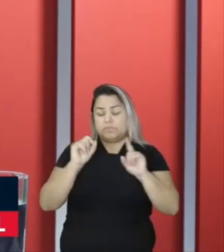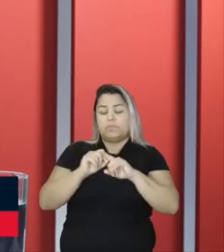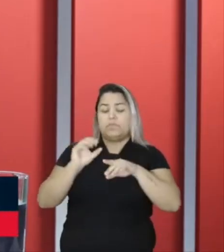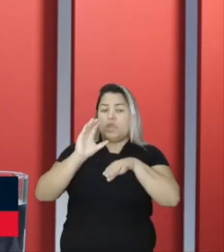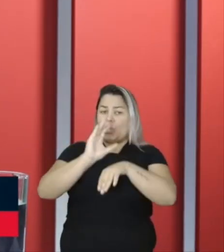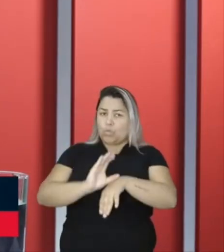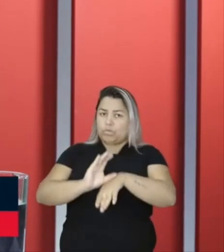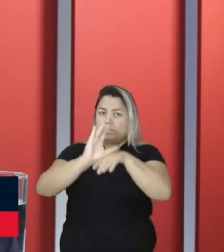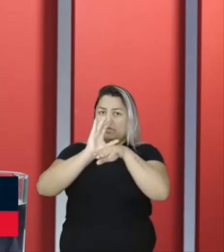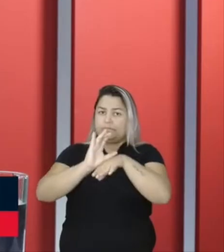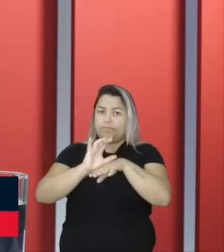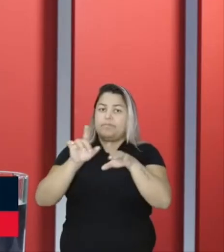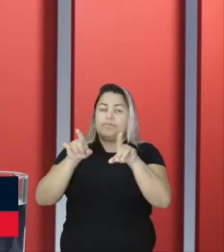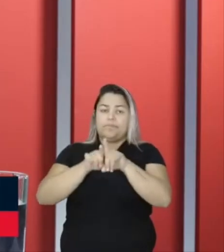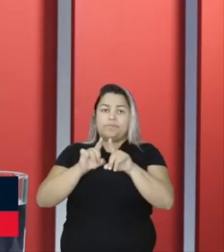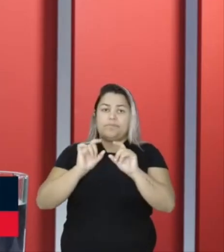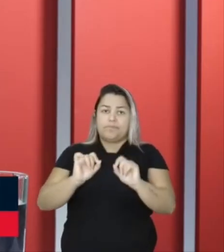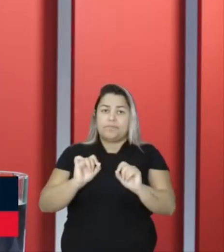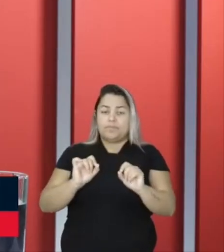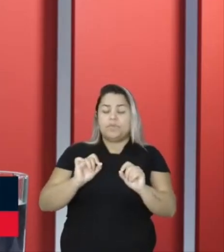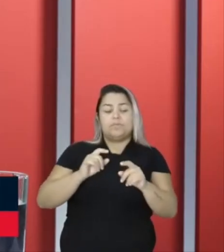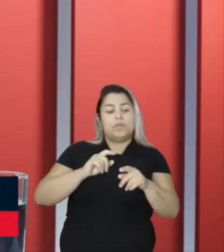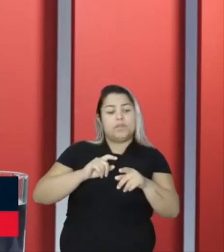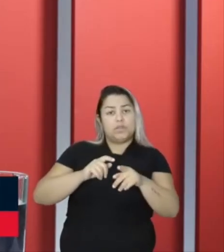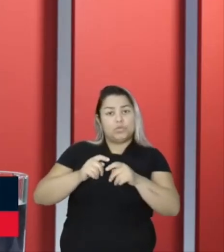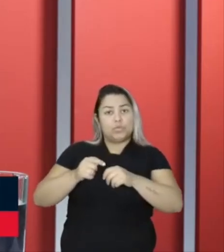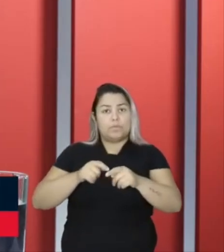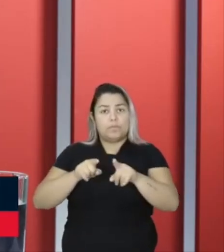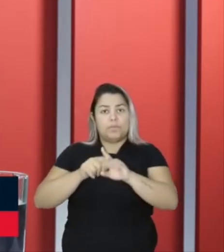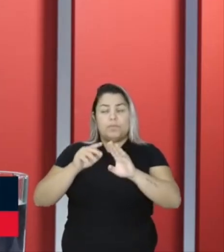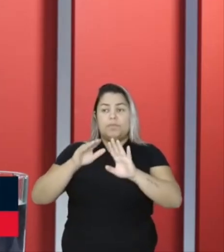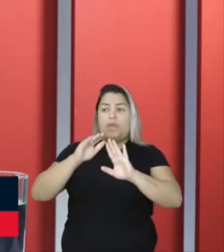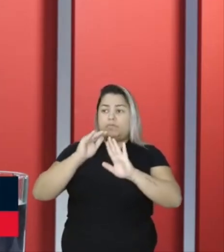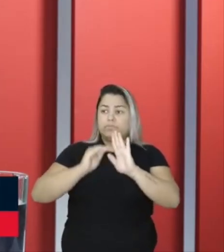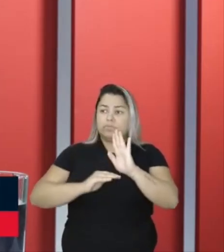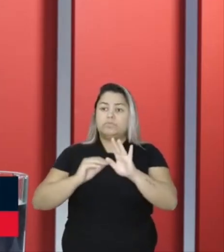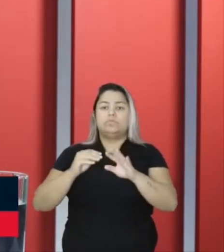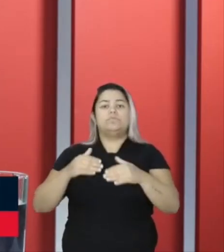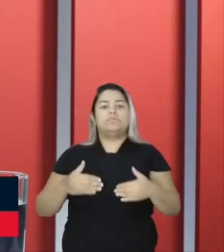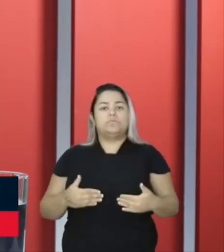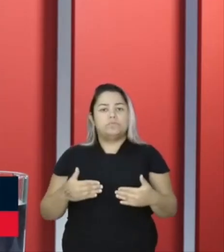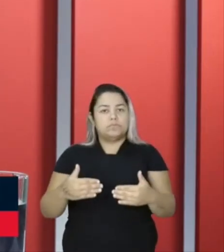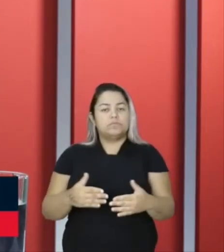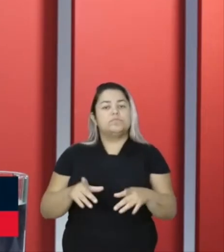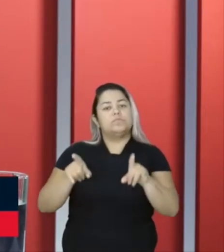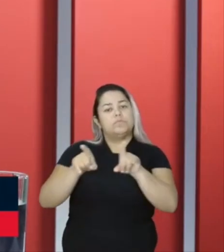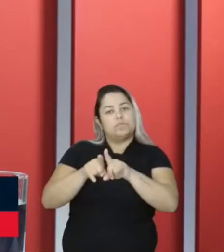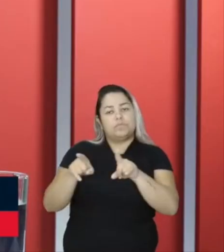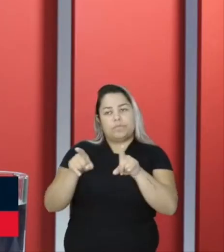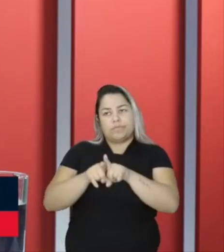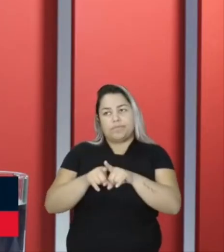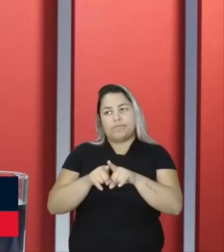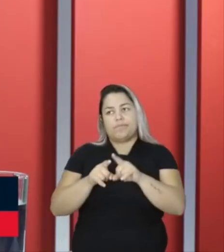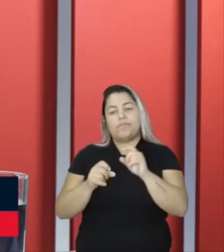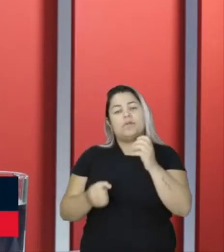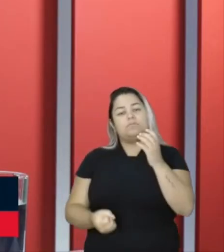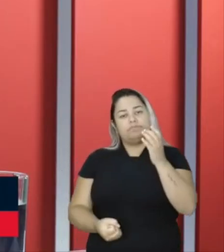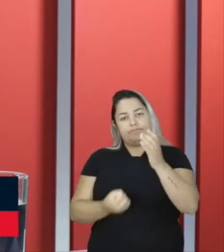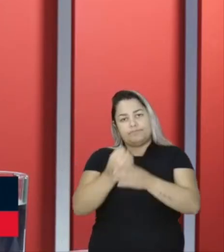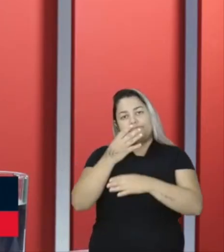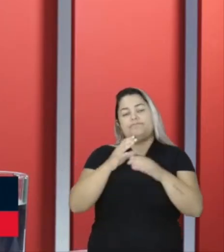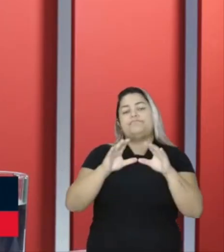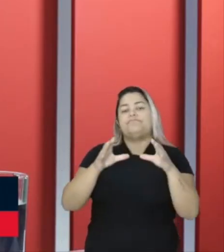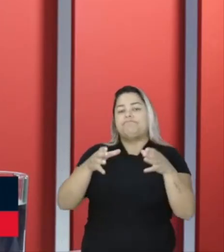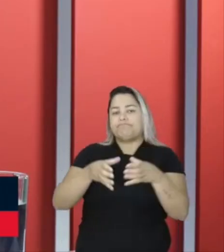vão participar do monitoramento das metas dos seus ministérios, também se criou uma comissão